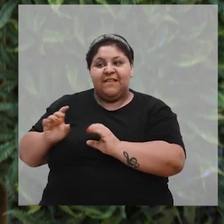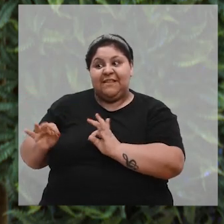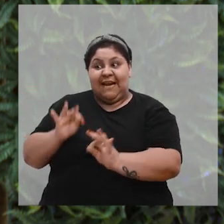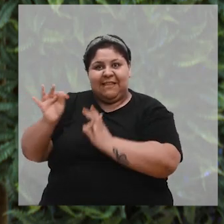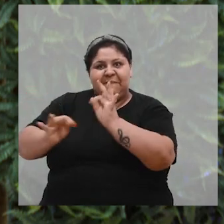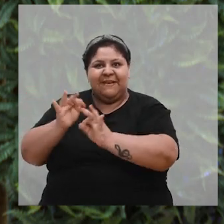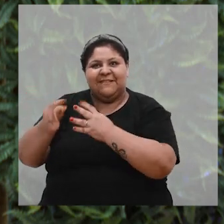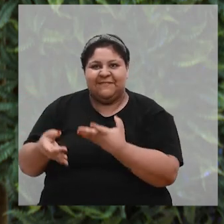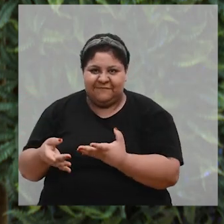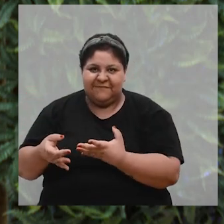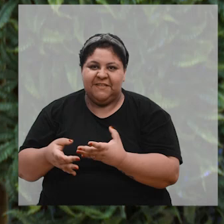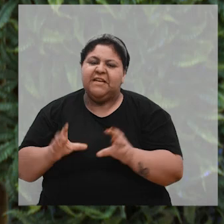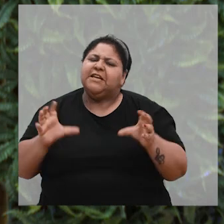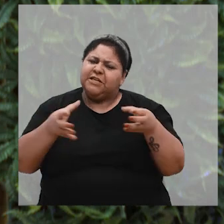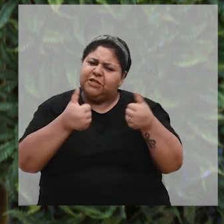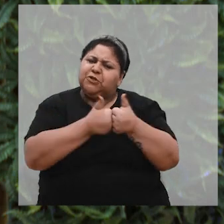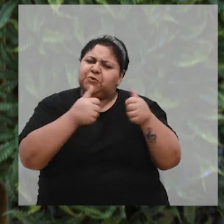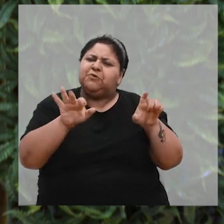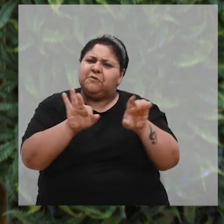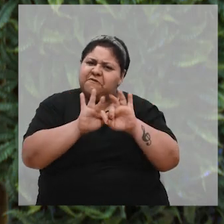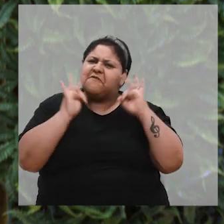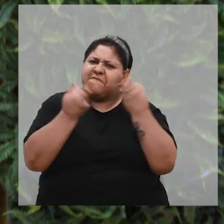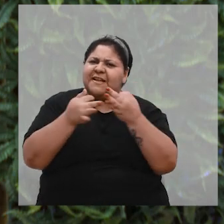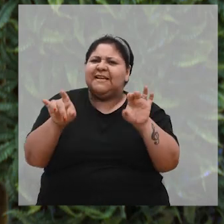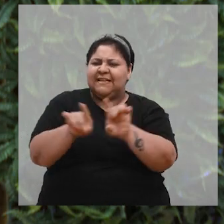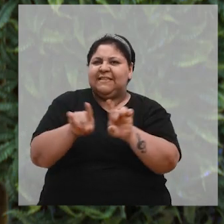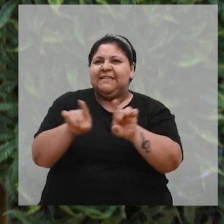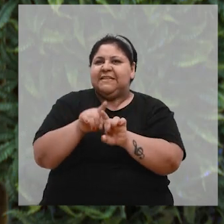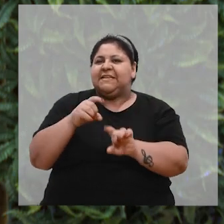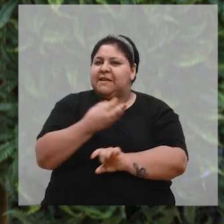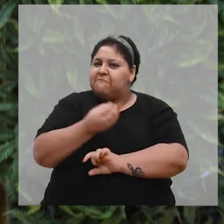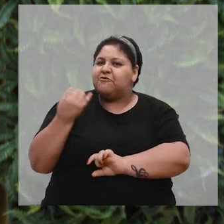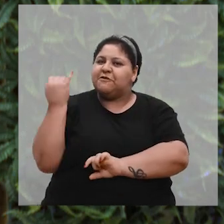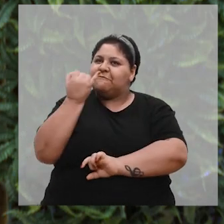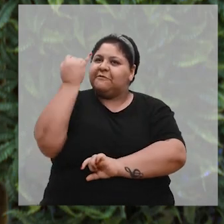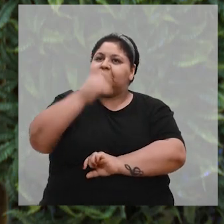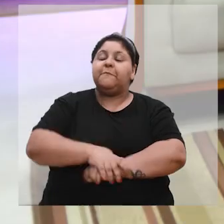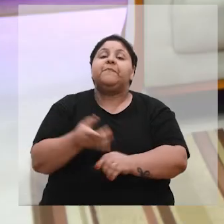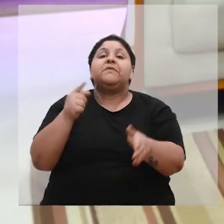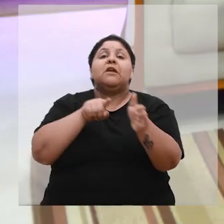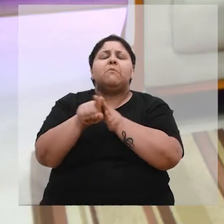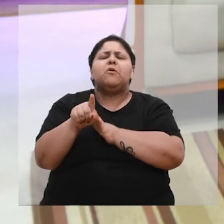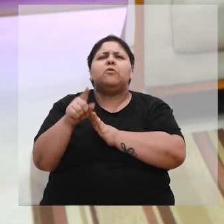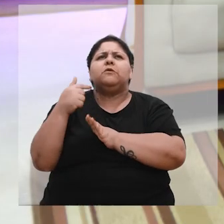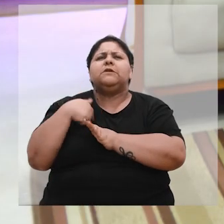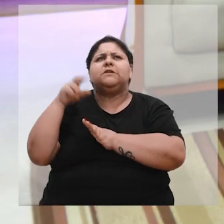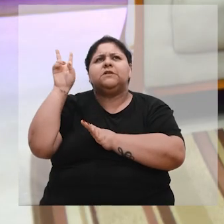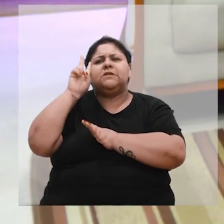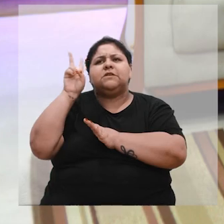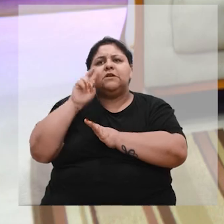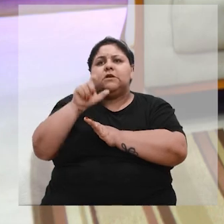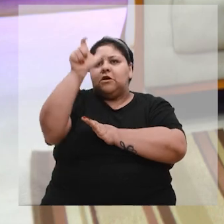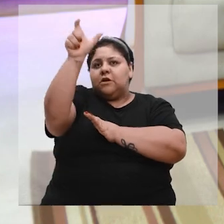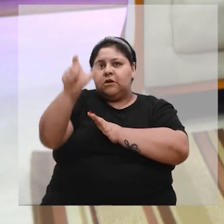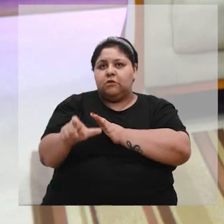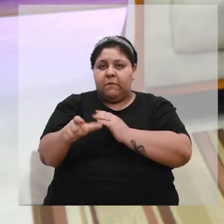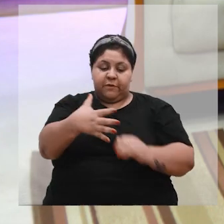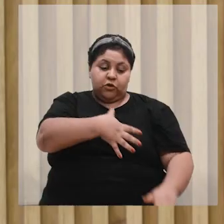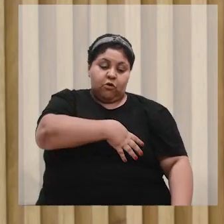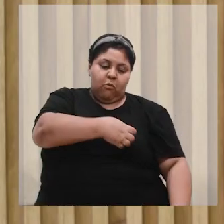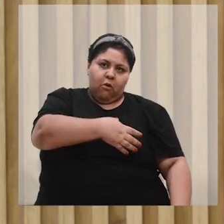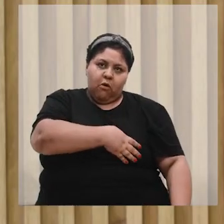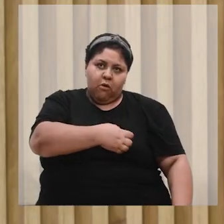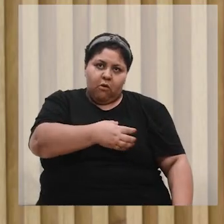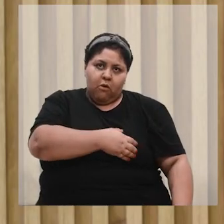esse acompanhamento. E em conjunto com a família também, que acaba sendo bem importante. E uma pergunta que me ocorreu agora, se uma paciente